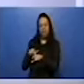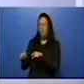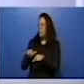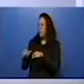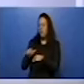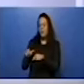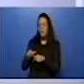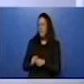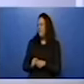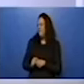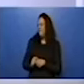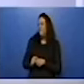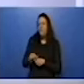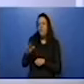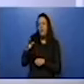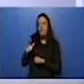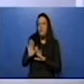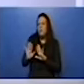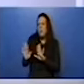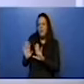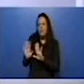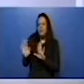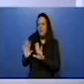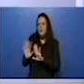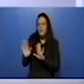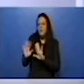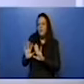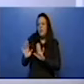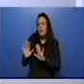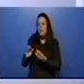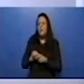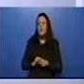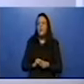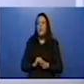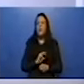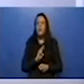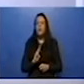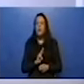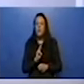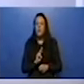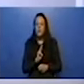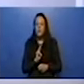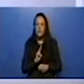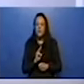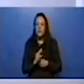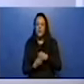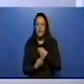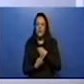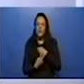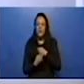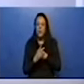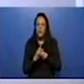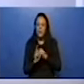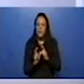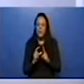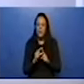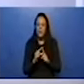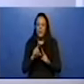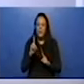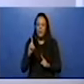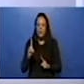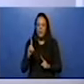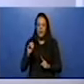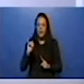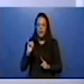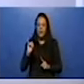trabalhei de jeito nenhum. No, I didn't. I didn't work at